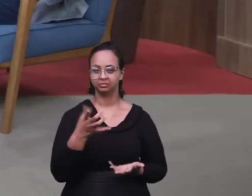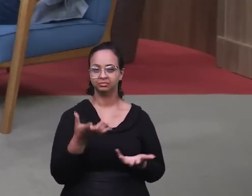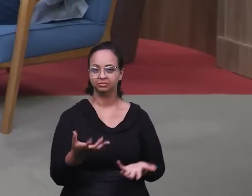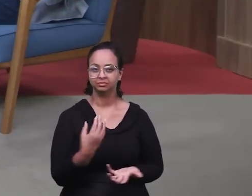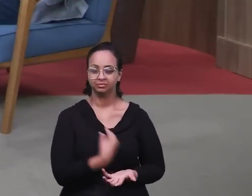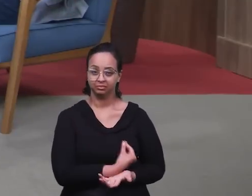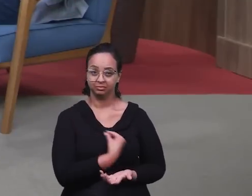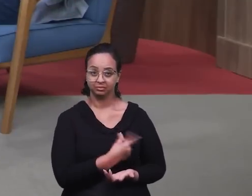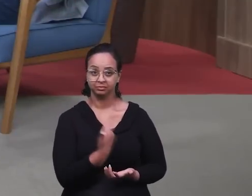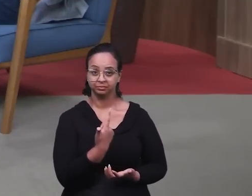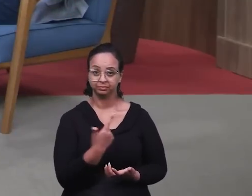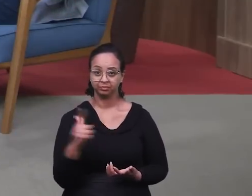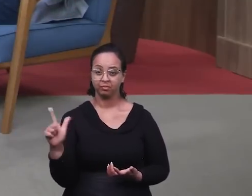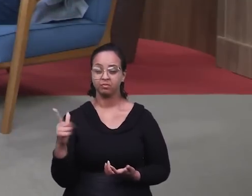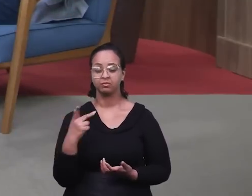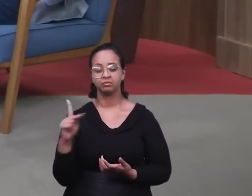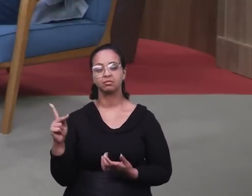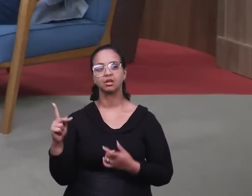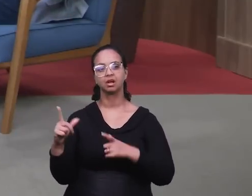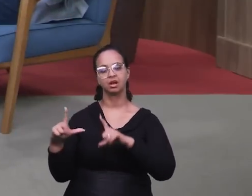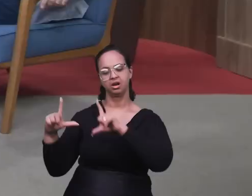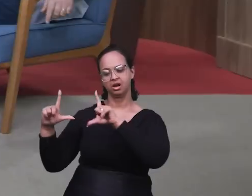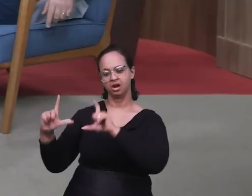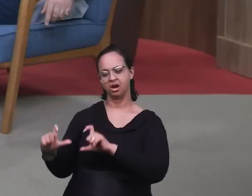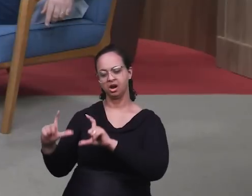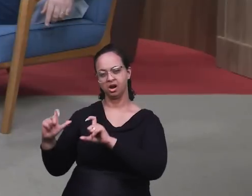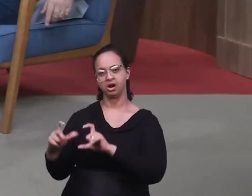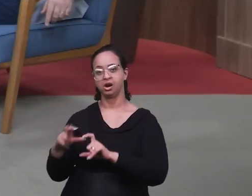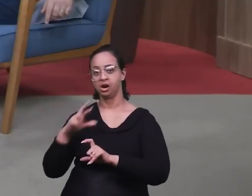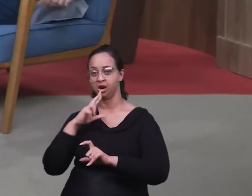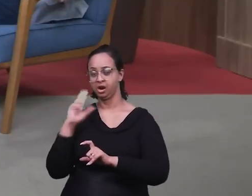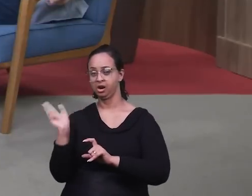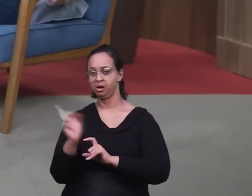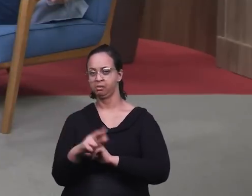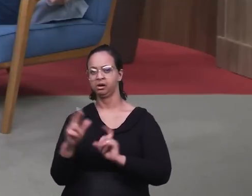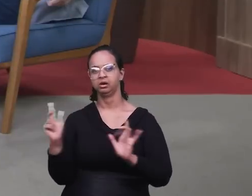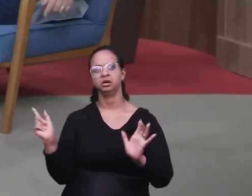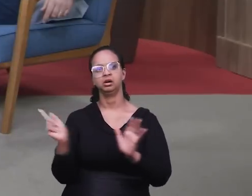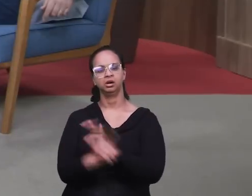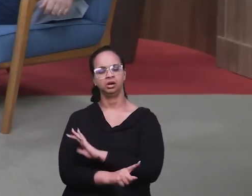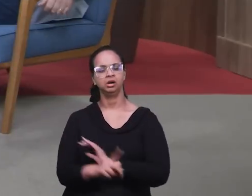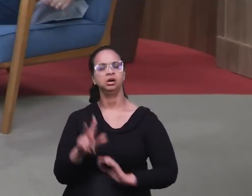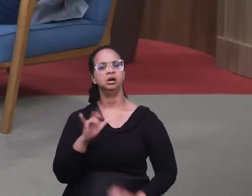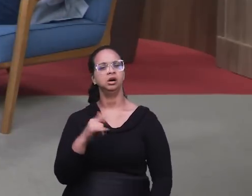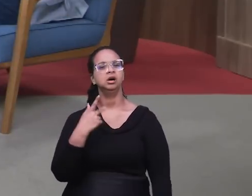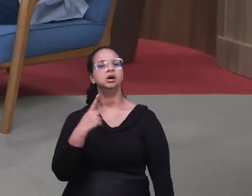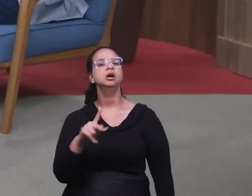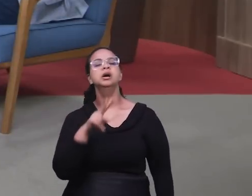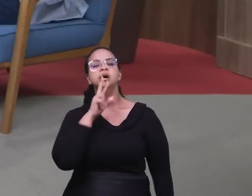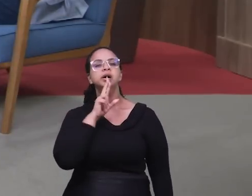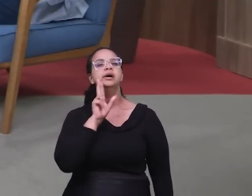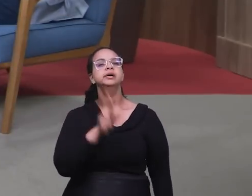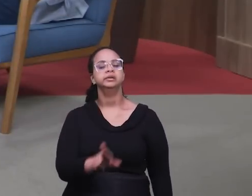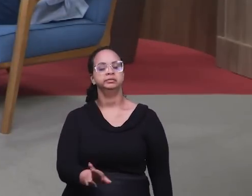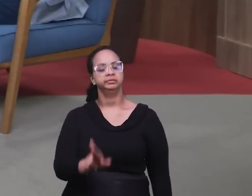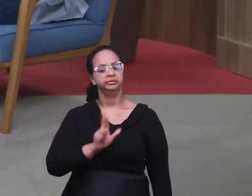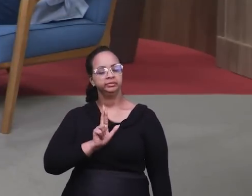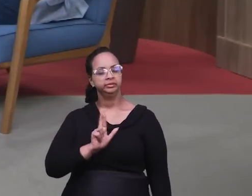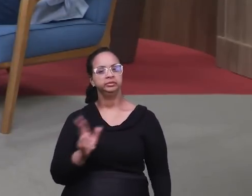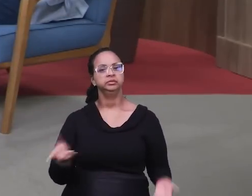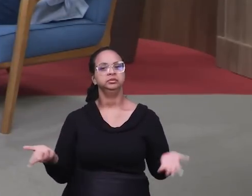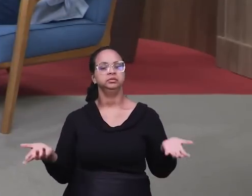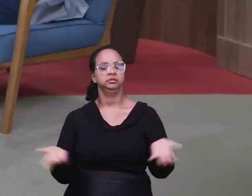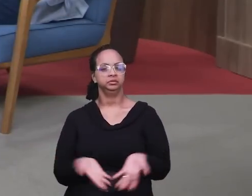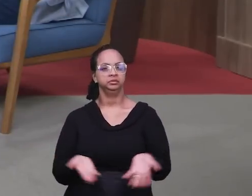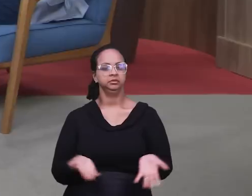tá aí, você quer participar do próximo programa? Aponta a câmera do seu celular, responde a pergunta, quem sabe vai ser a sua resposta que